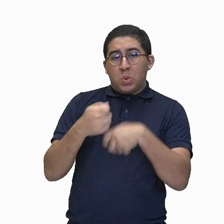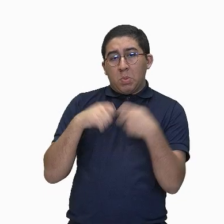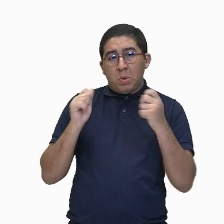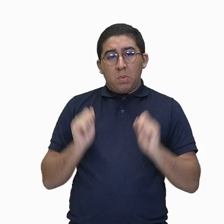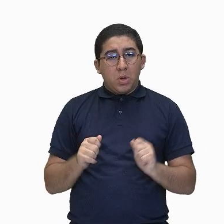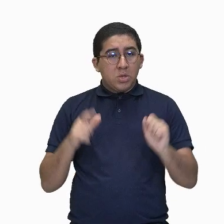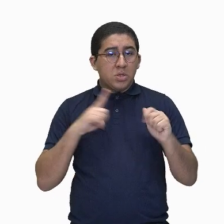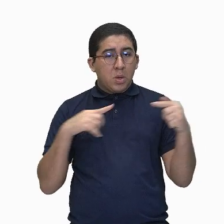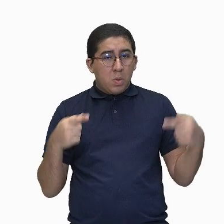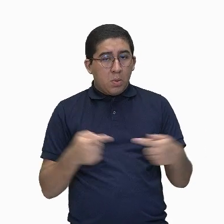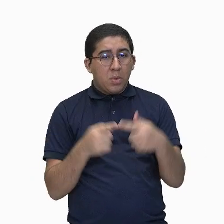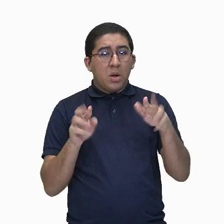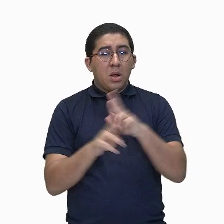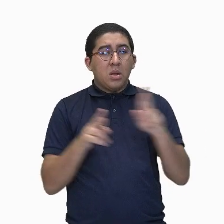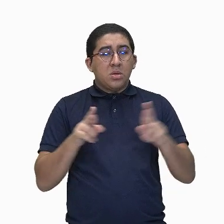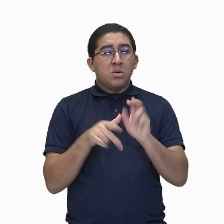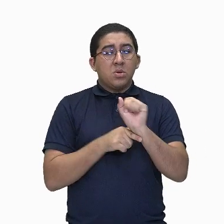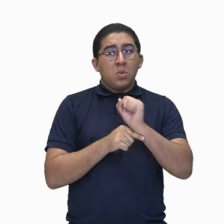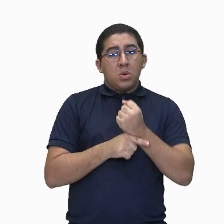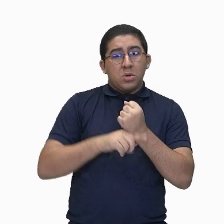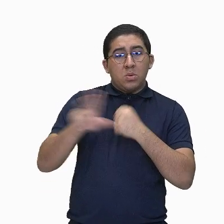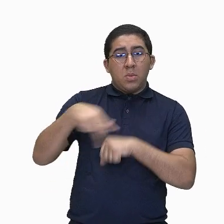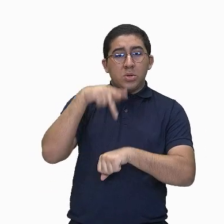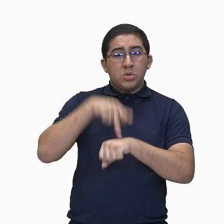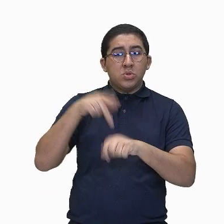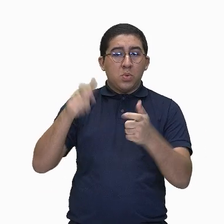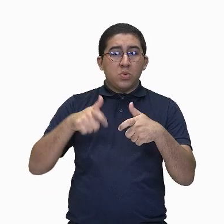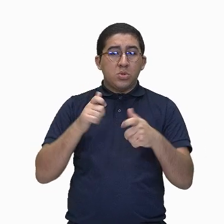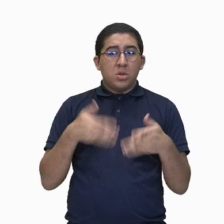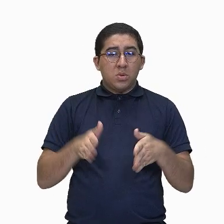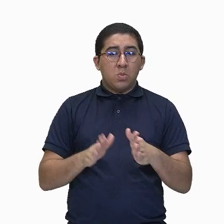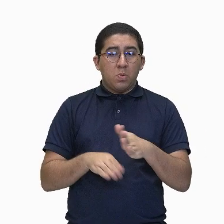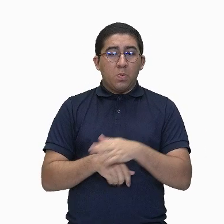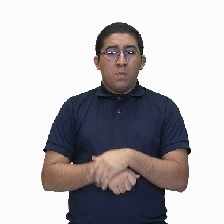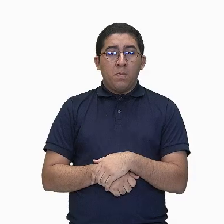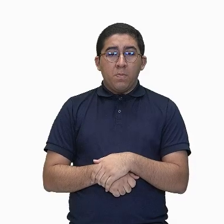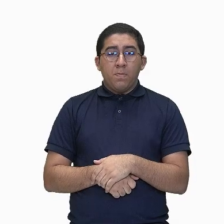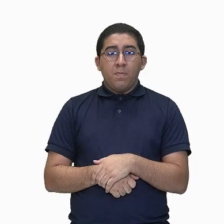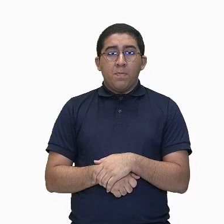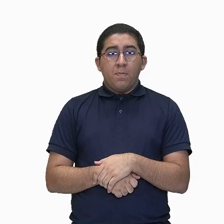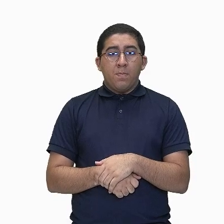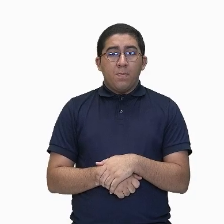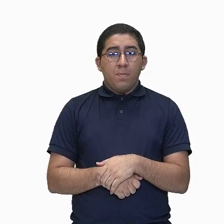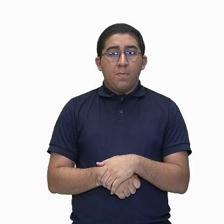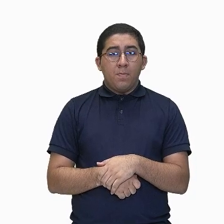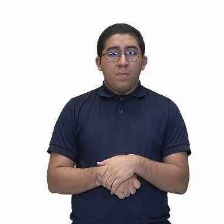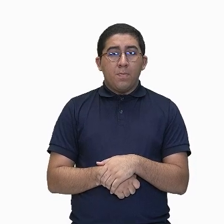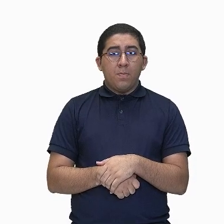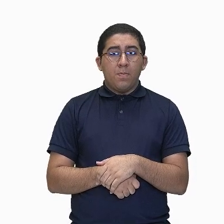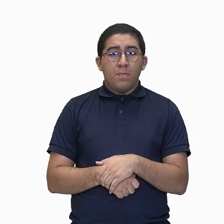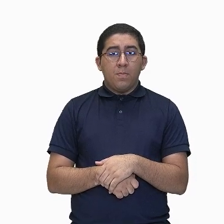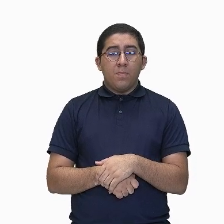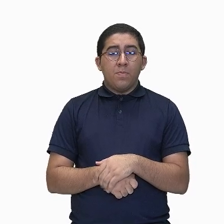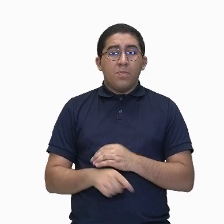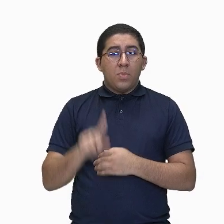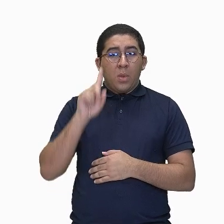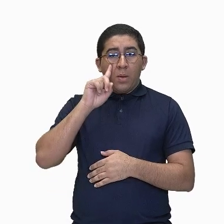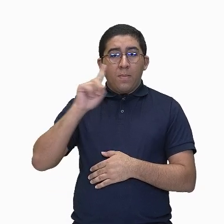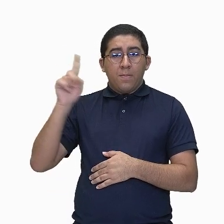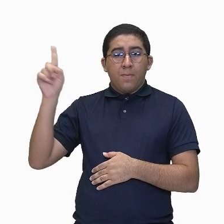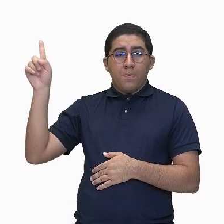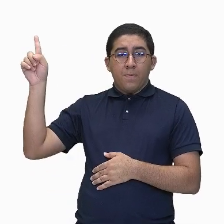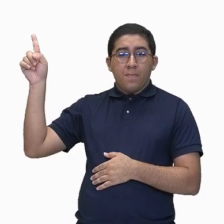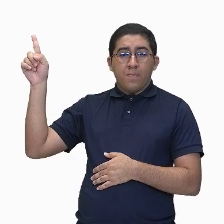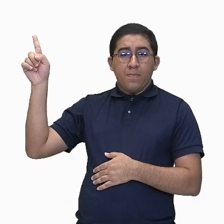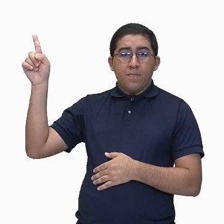a questões de segurança no país de origem. Então, observe que nós temos duas conjunções aqui. Olha, o entretanto, que dá a